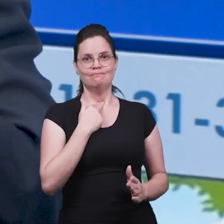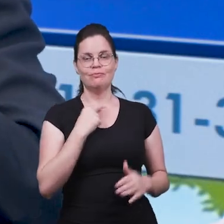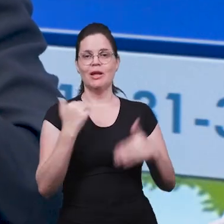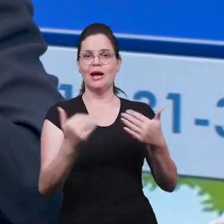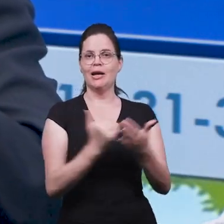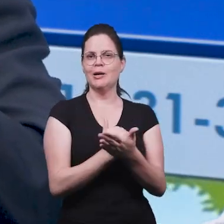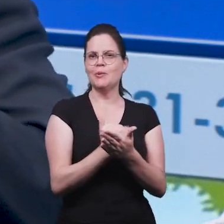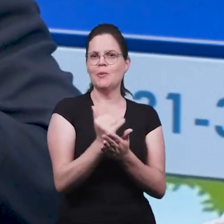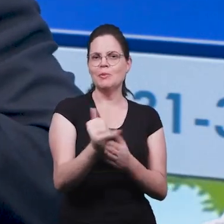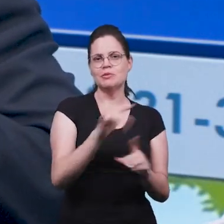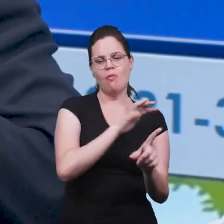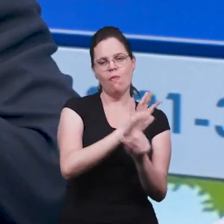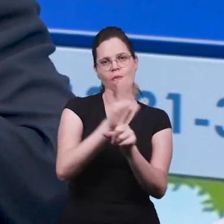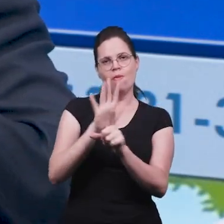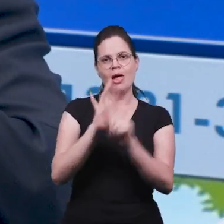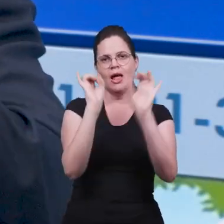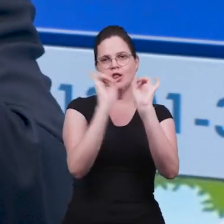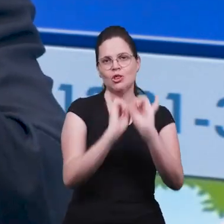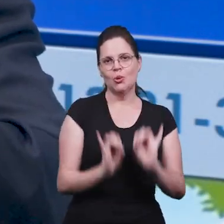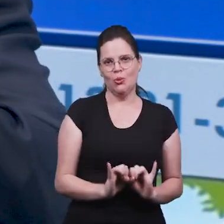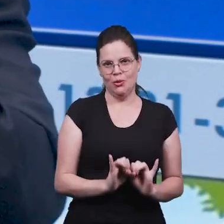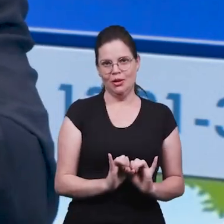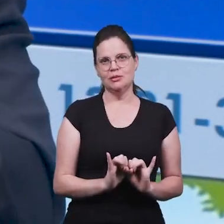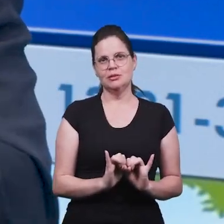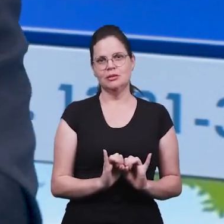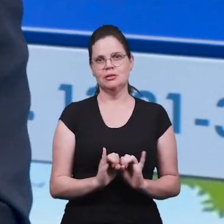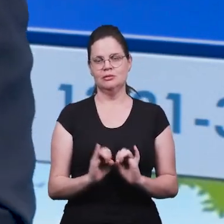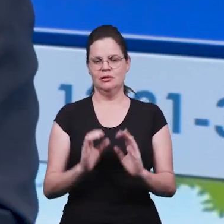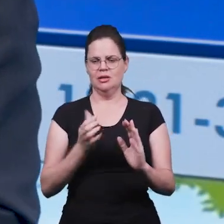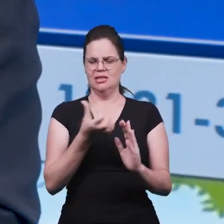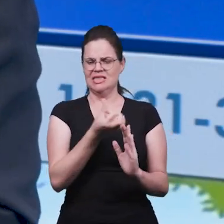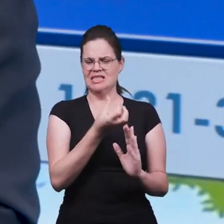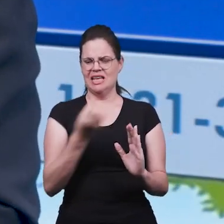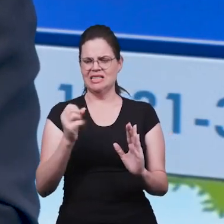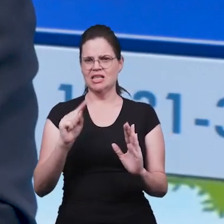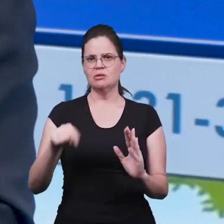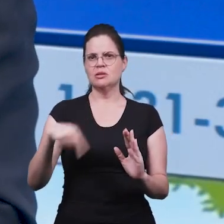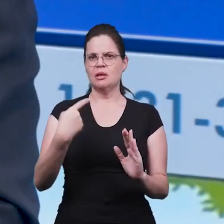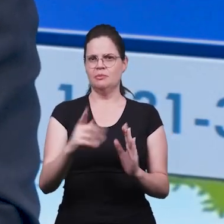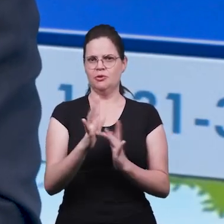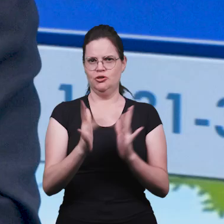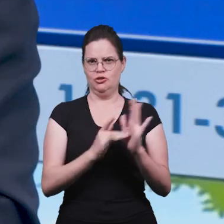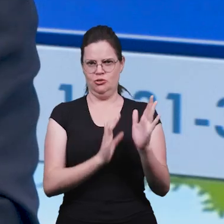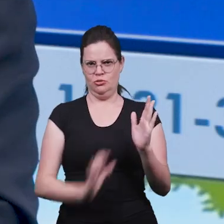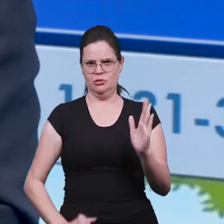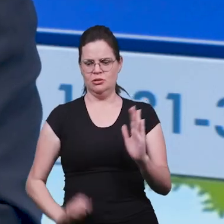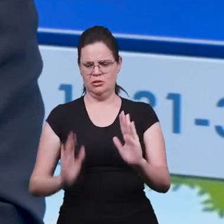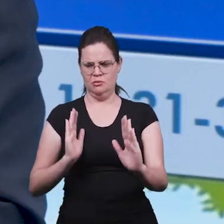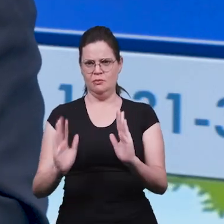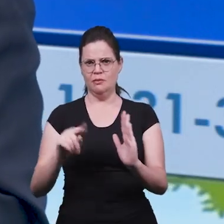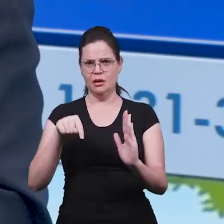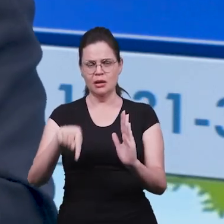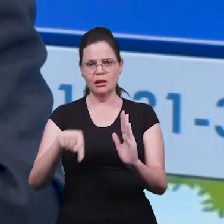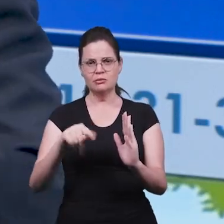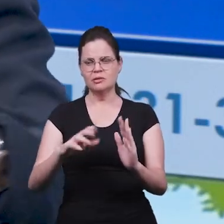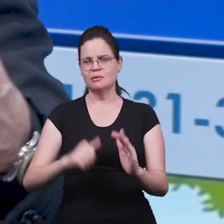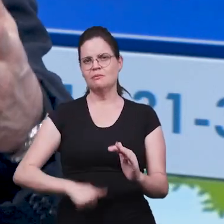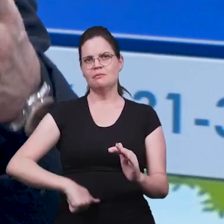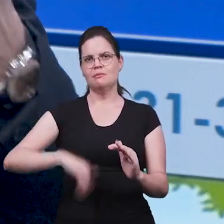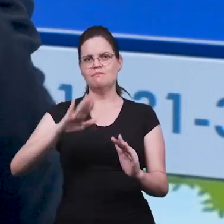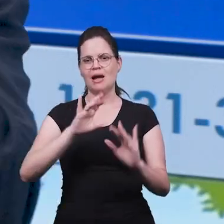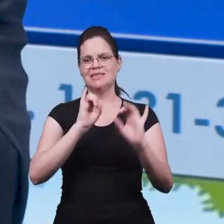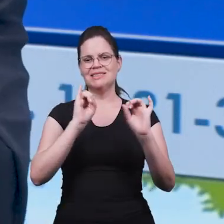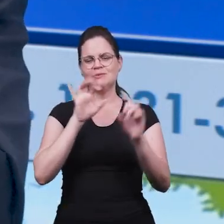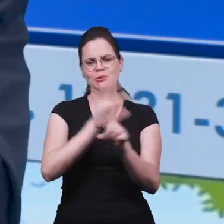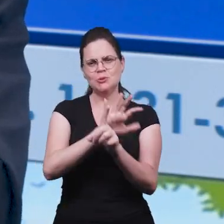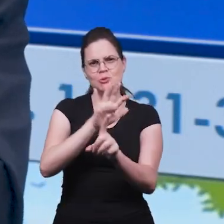que entrou a idolatria, né? O período 600 depois de Cristo foi um dos períodos que mais